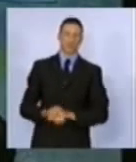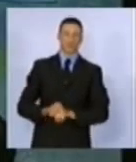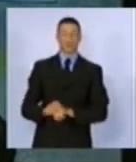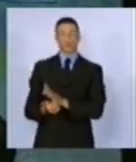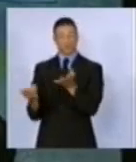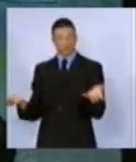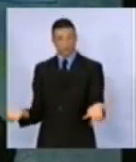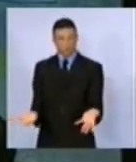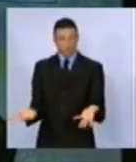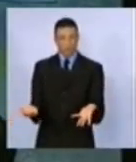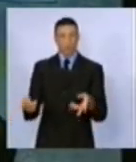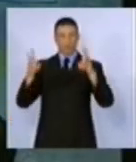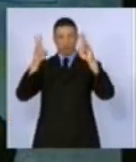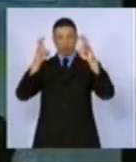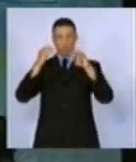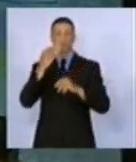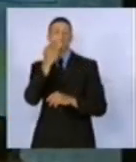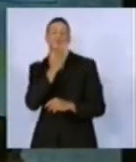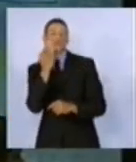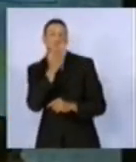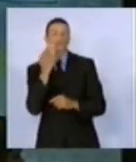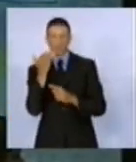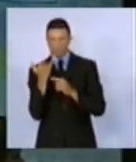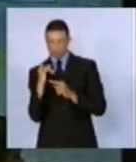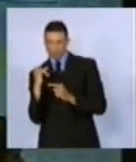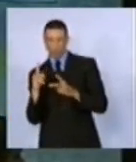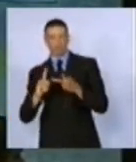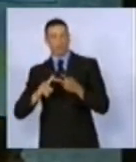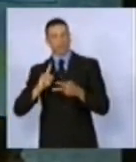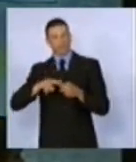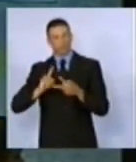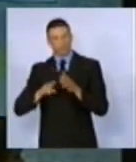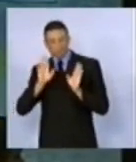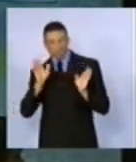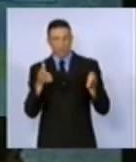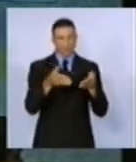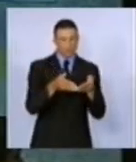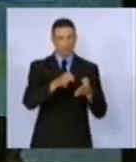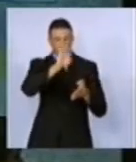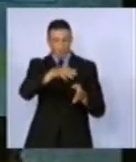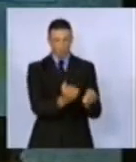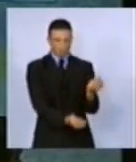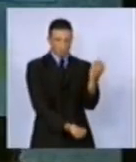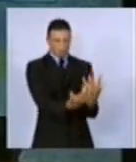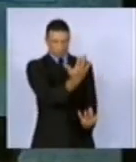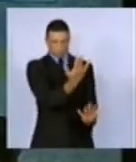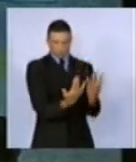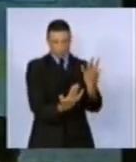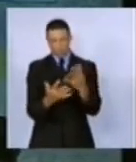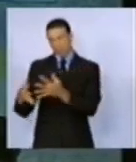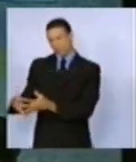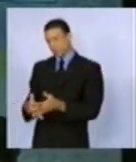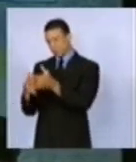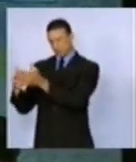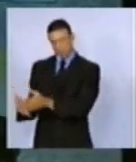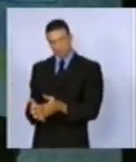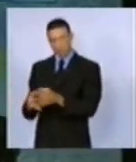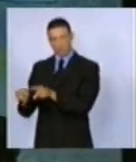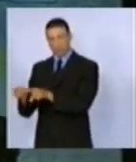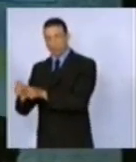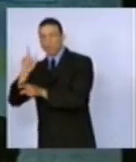aspectos relacionados ao setor sucro energético a gente tava direcionando isso pra questão das queimadas a mecanização matas ciliares e consumo de